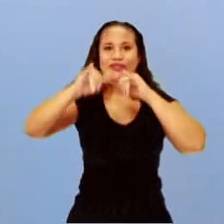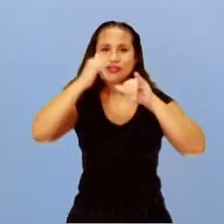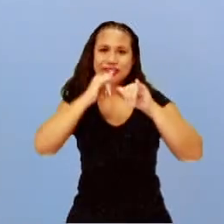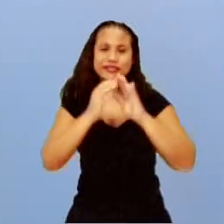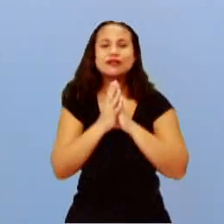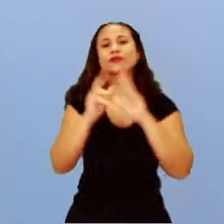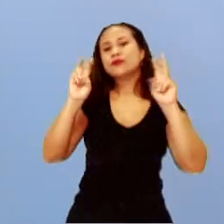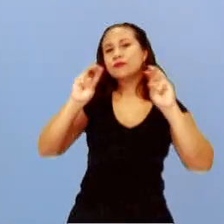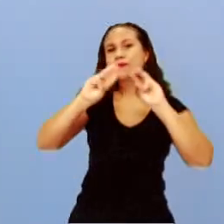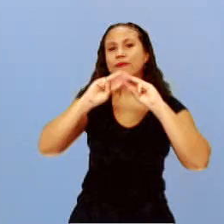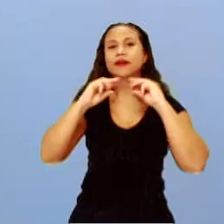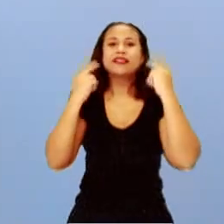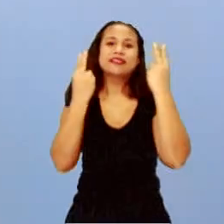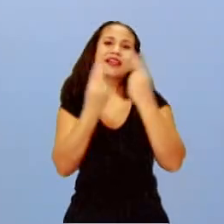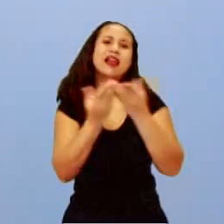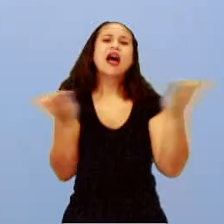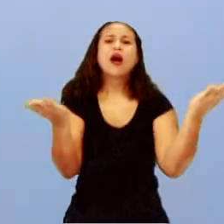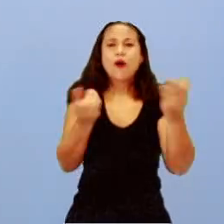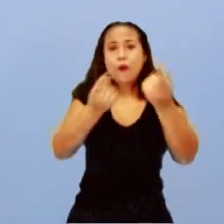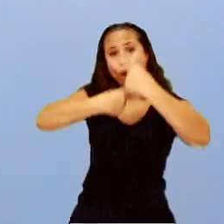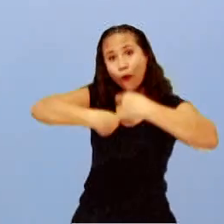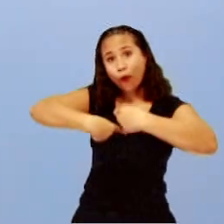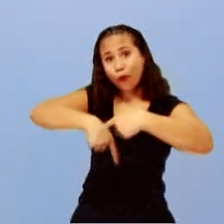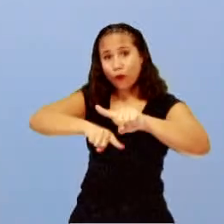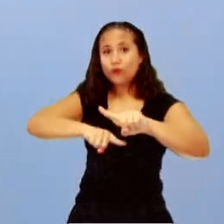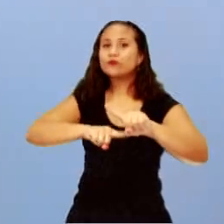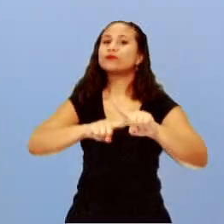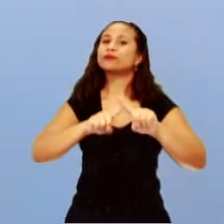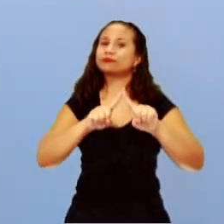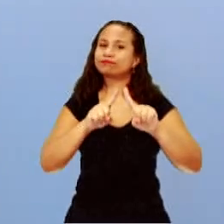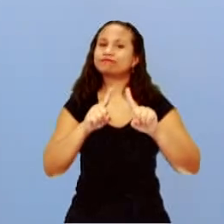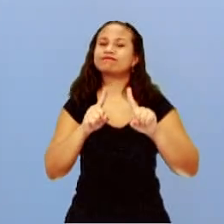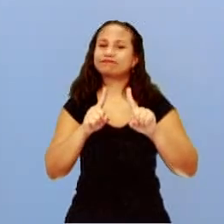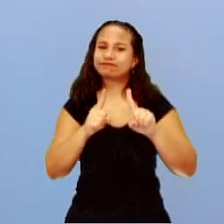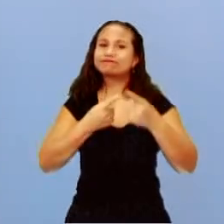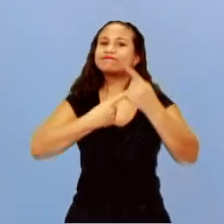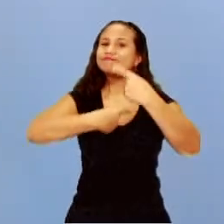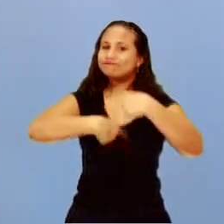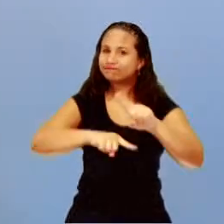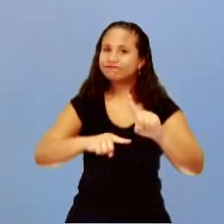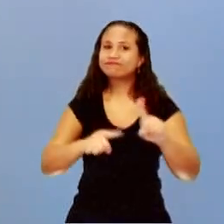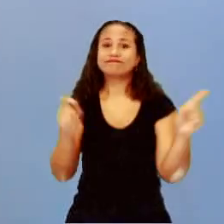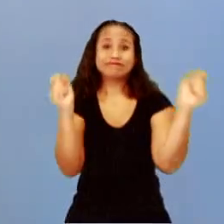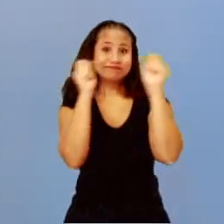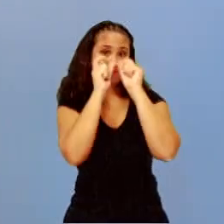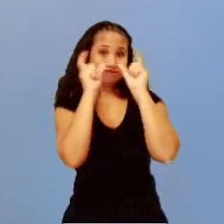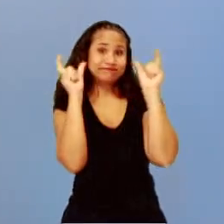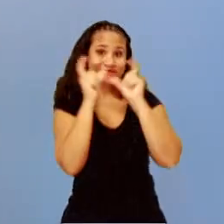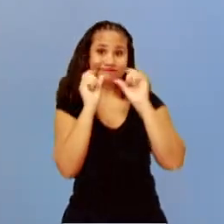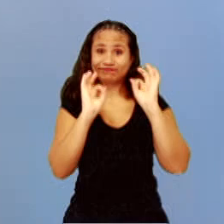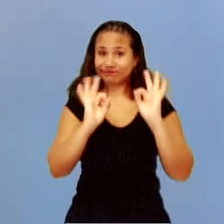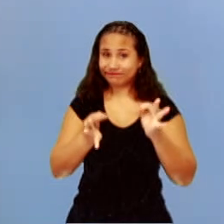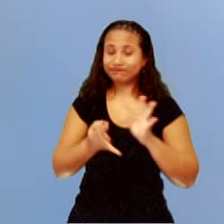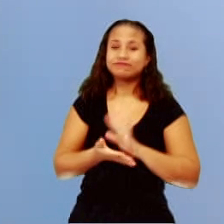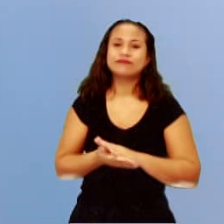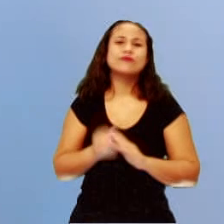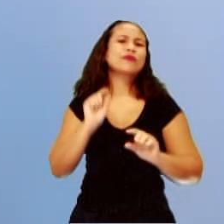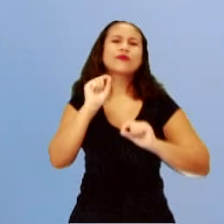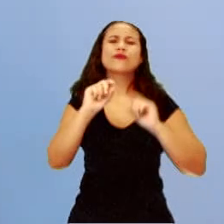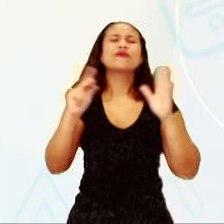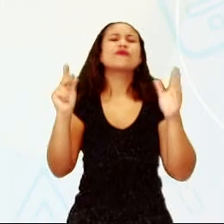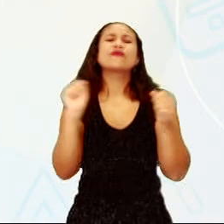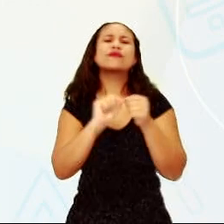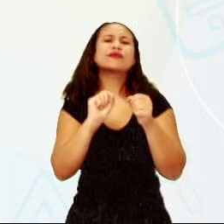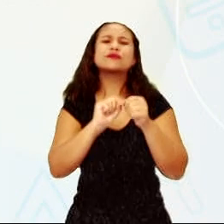a matéria. E eu vou lançar para vocês, gente, um desafio, certo? O que é que vocês vão